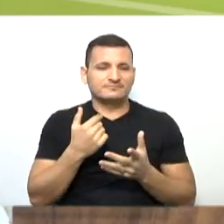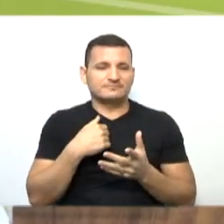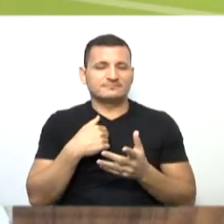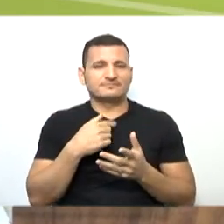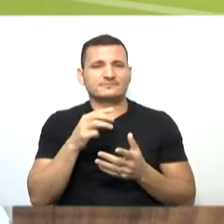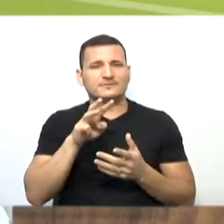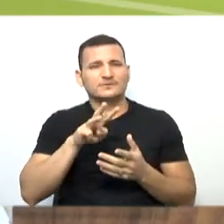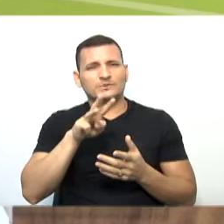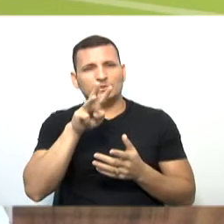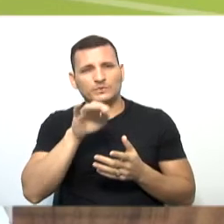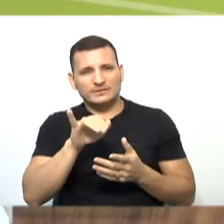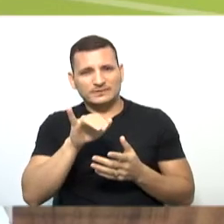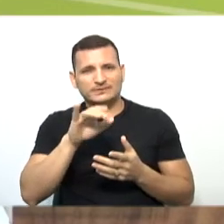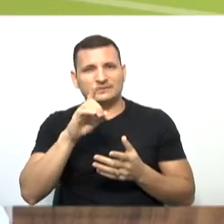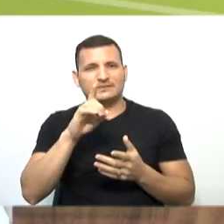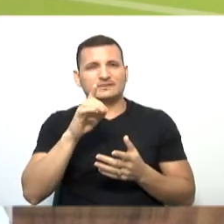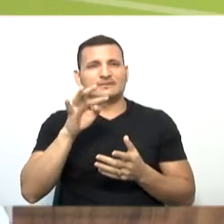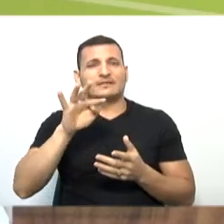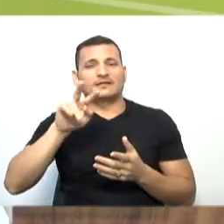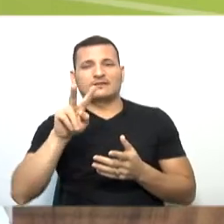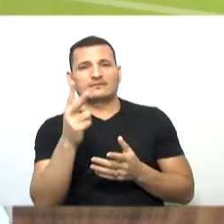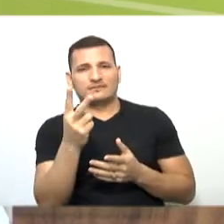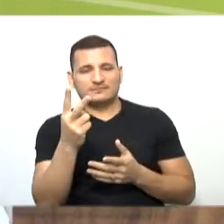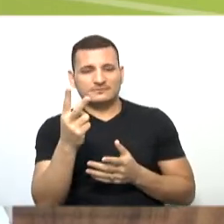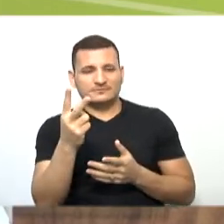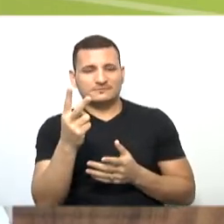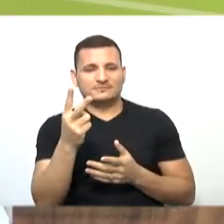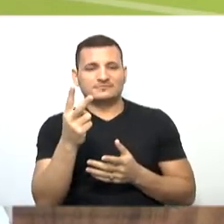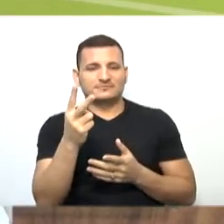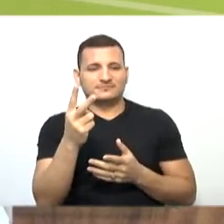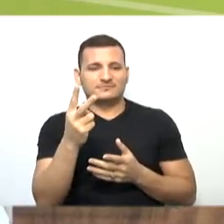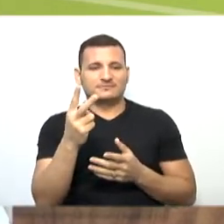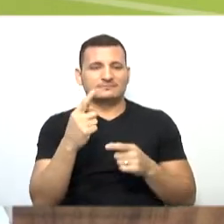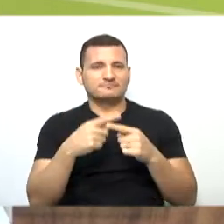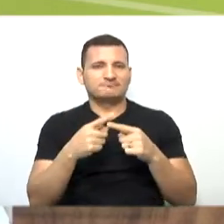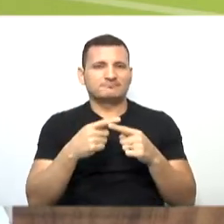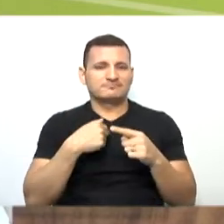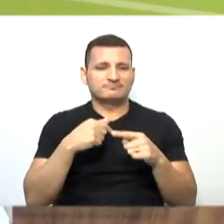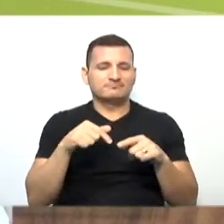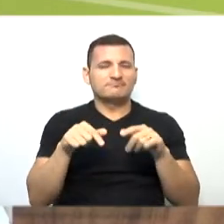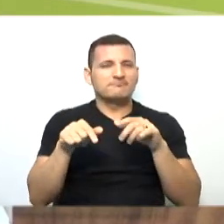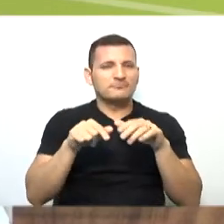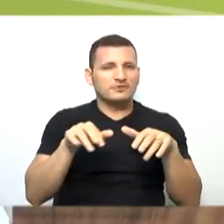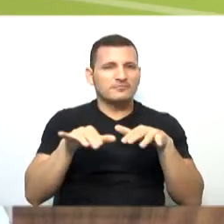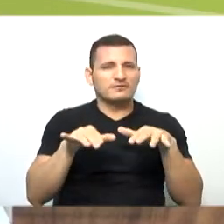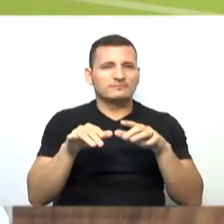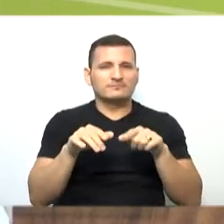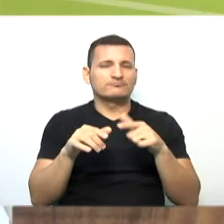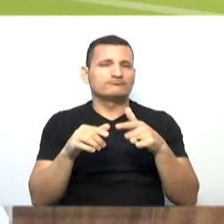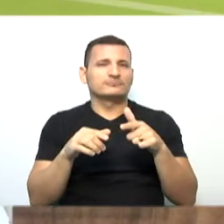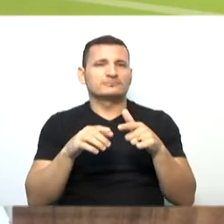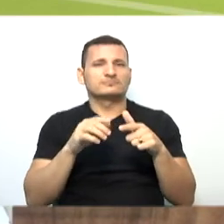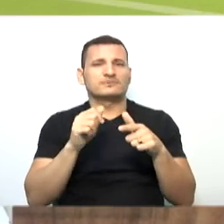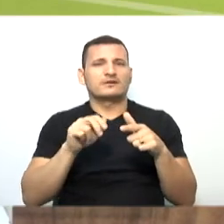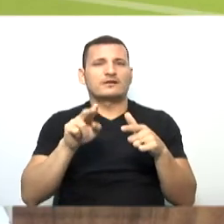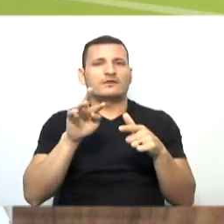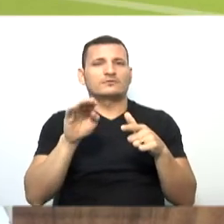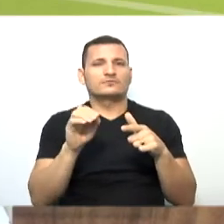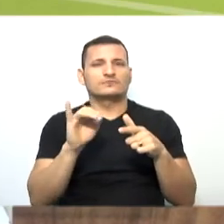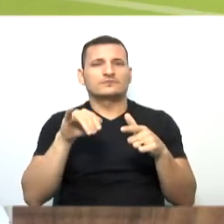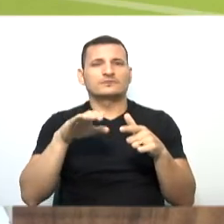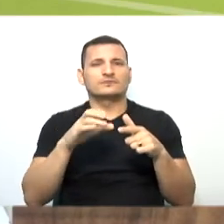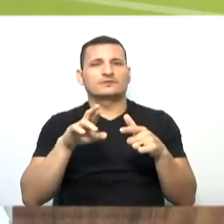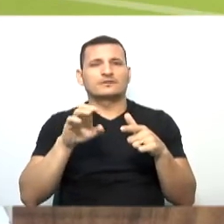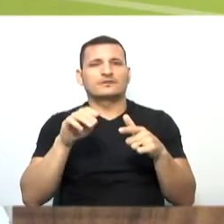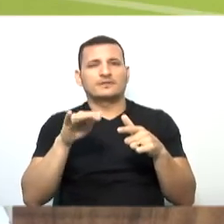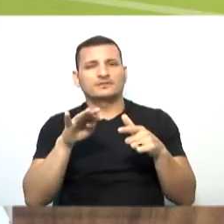decorar o I, W-I-D-T-H, porque eu acho que eu programava sem auto-incremente, entendeu? Não tinha.